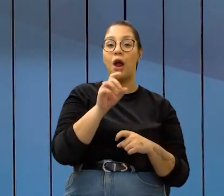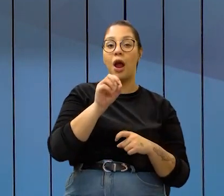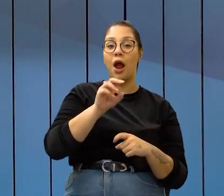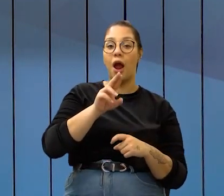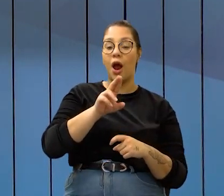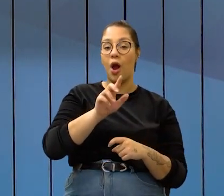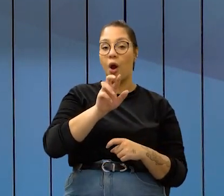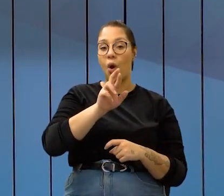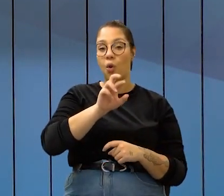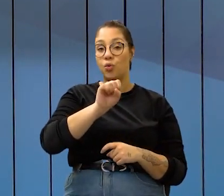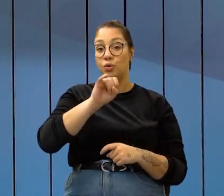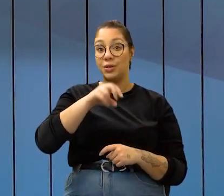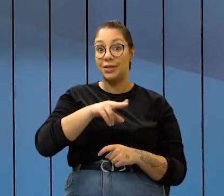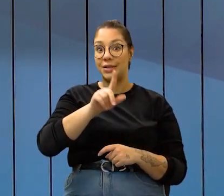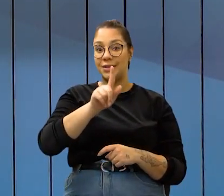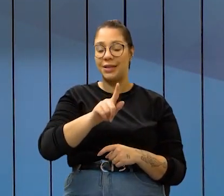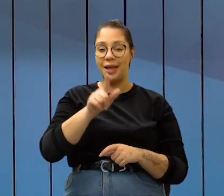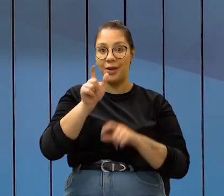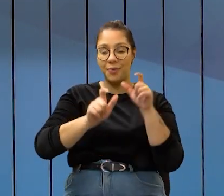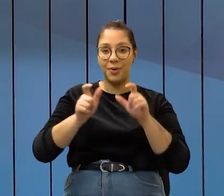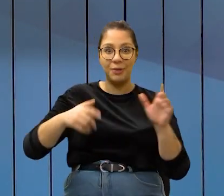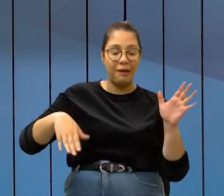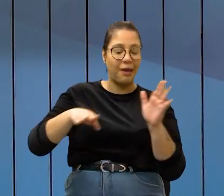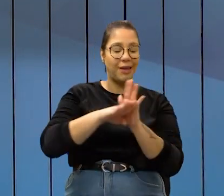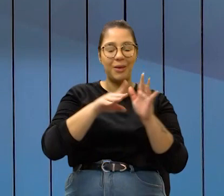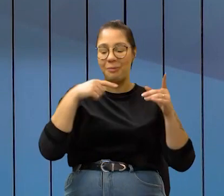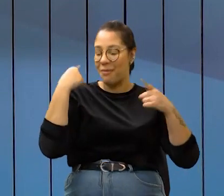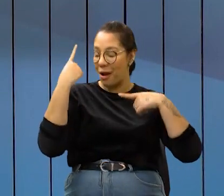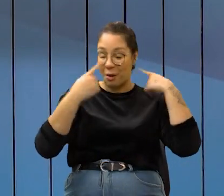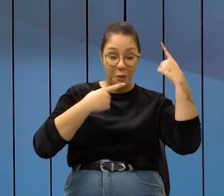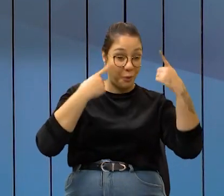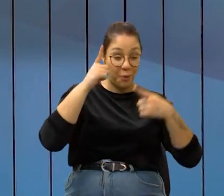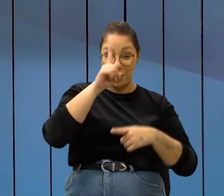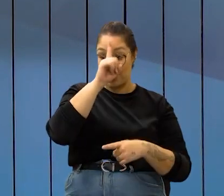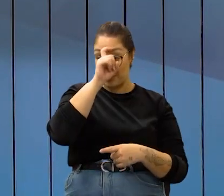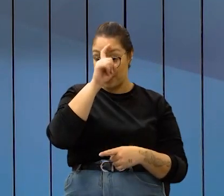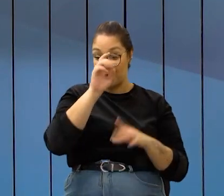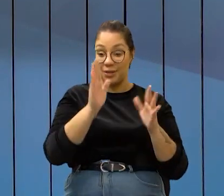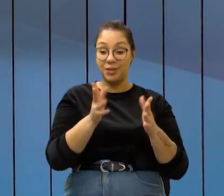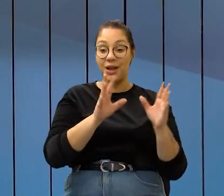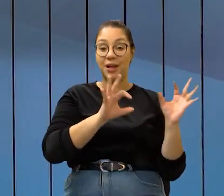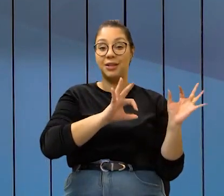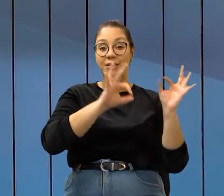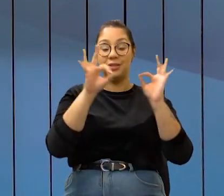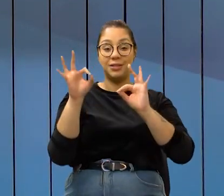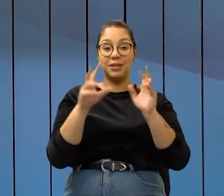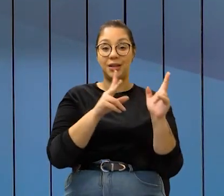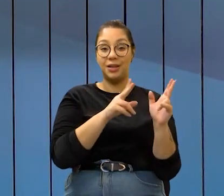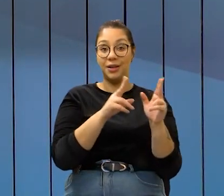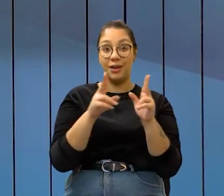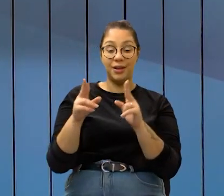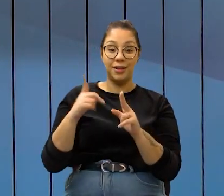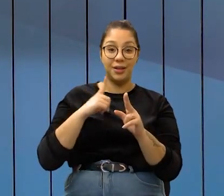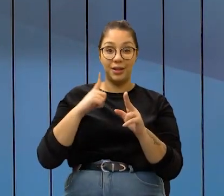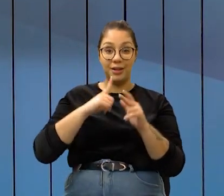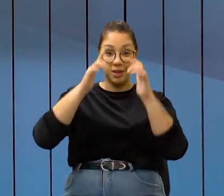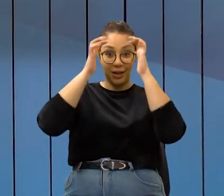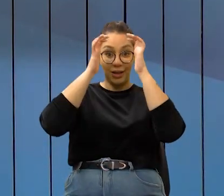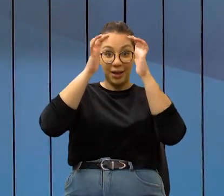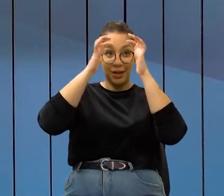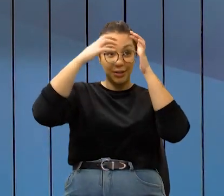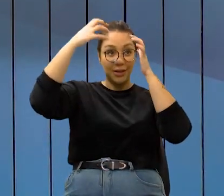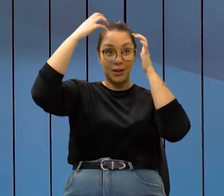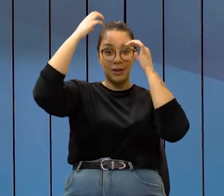cérebro, causa a pessoa chega meio maluca no hospital. Quem vê Dr. House, câncer cerebral para todo lado,